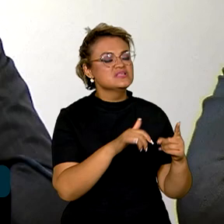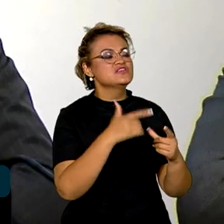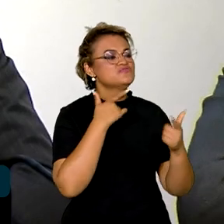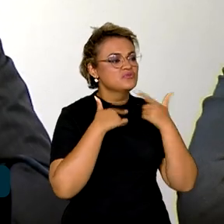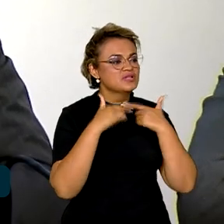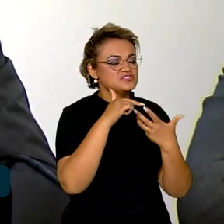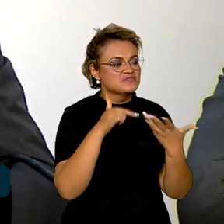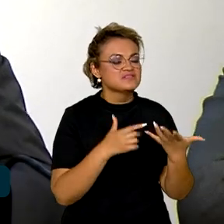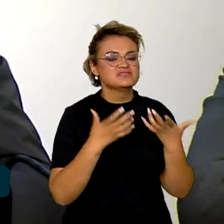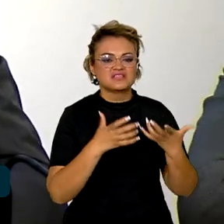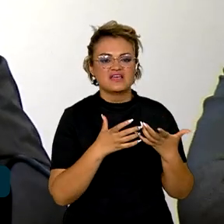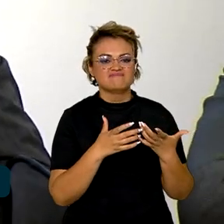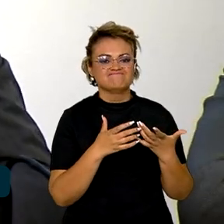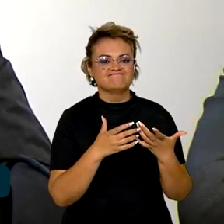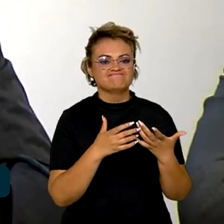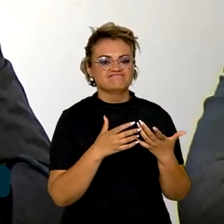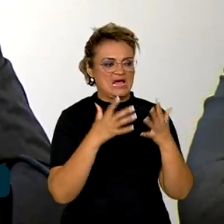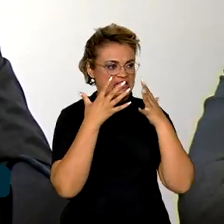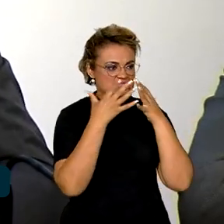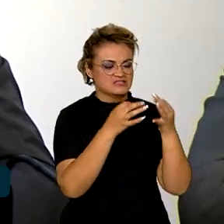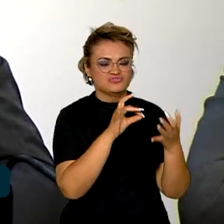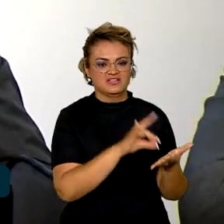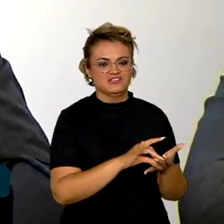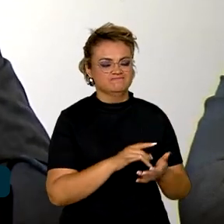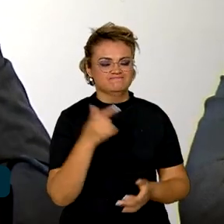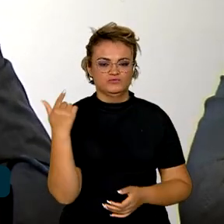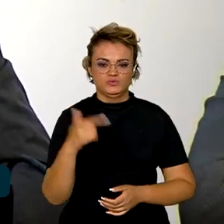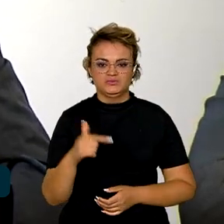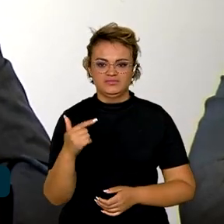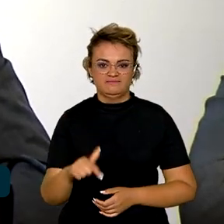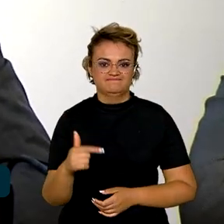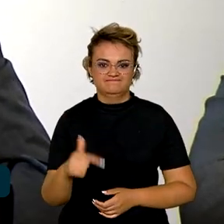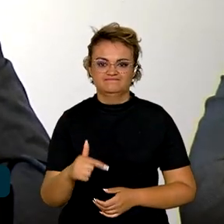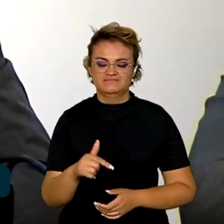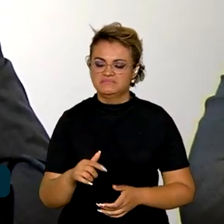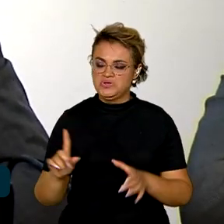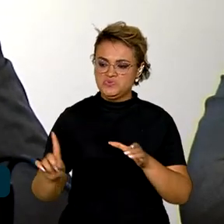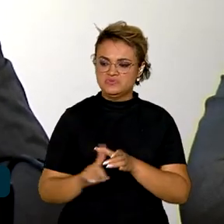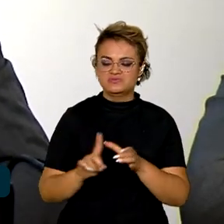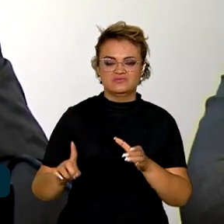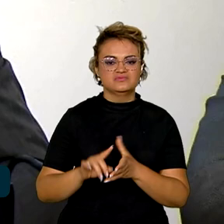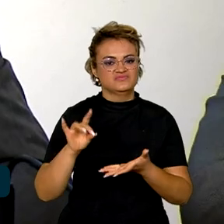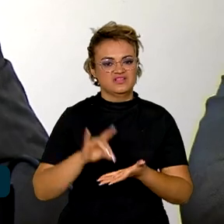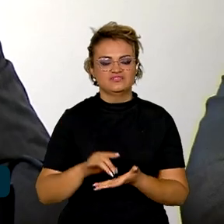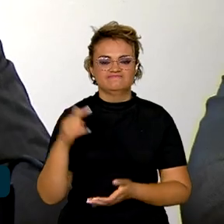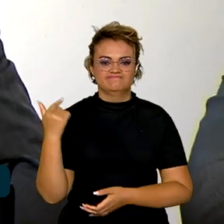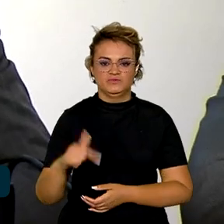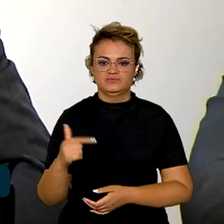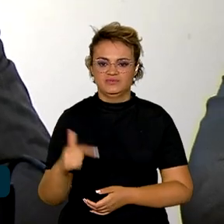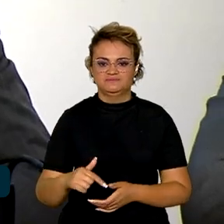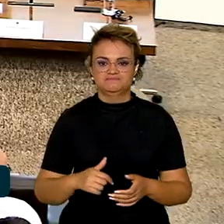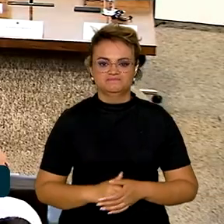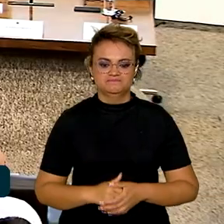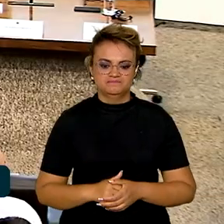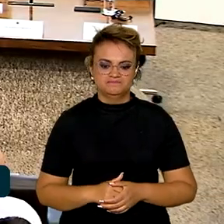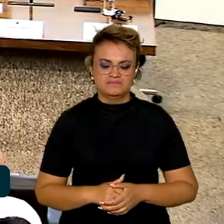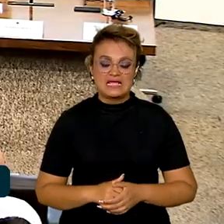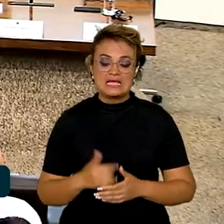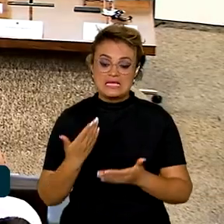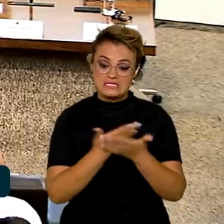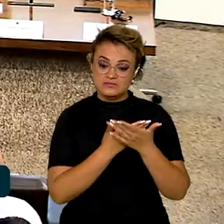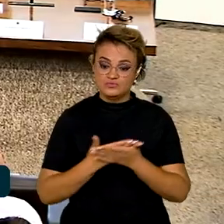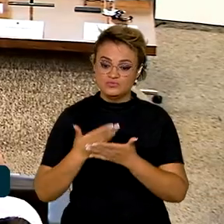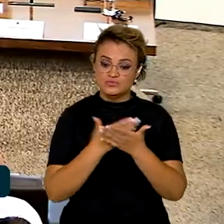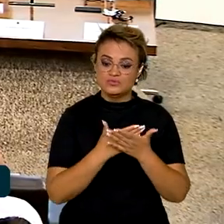uma realização de uma sociedade mais inclusiva e que possa efetivamente trazer segurança a todos. O estudo